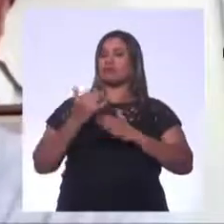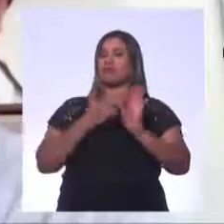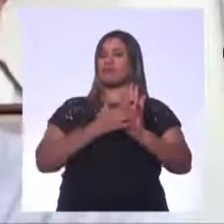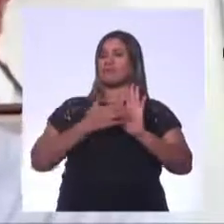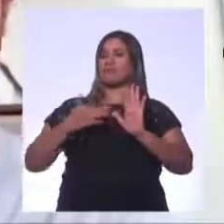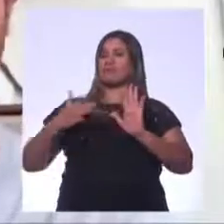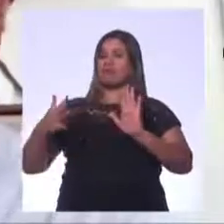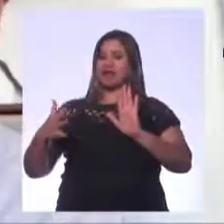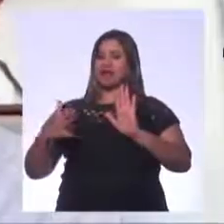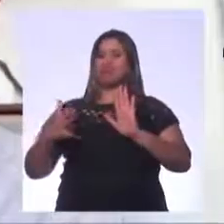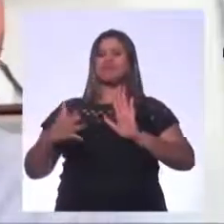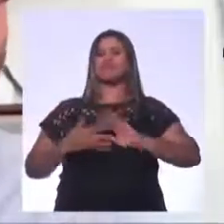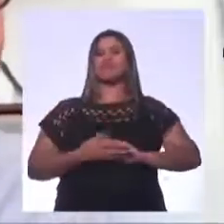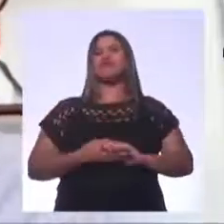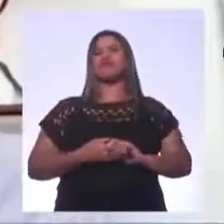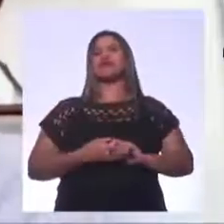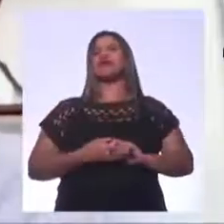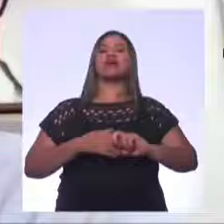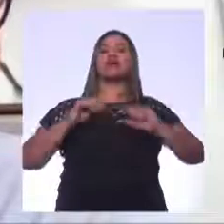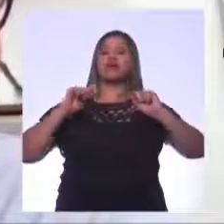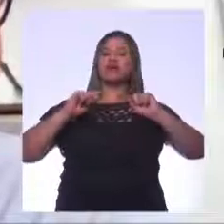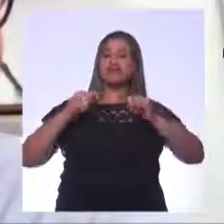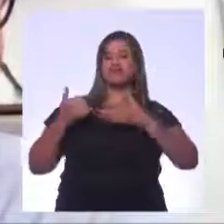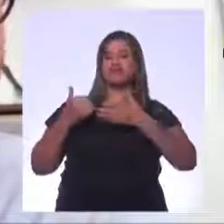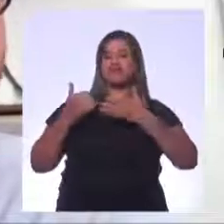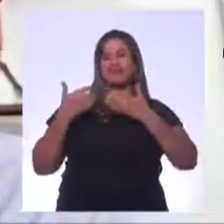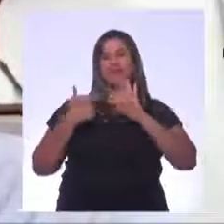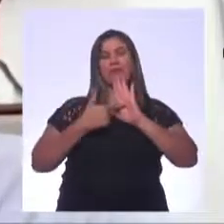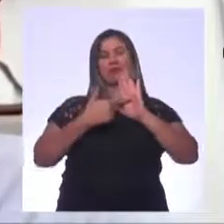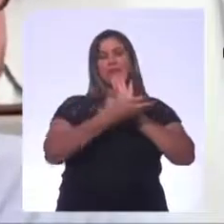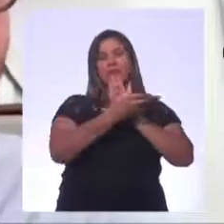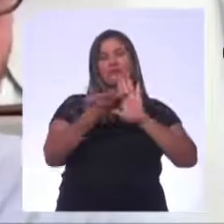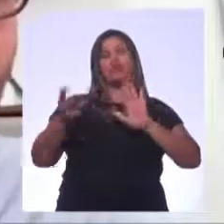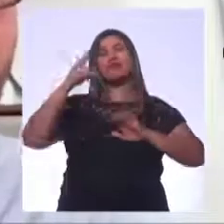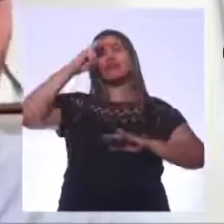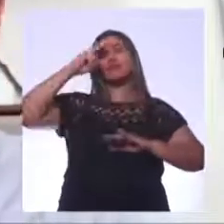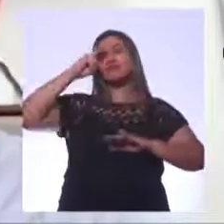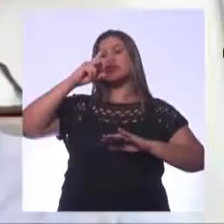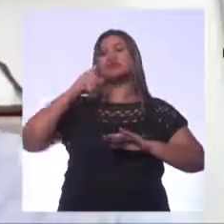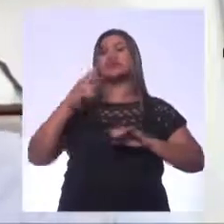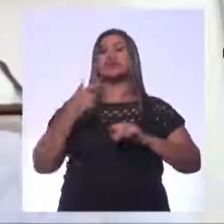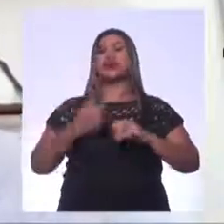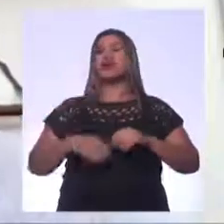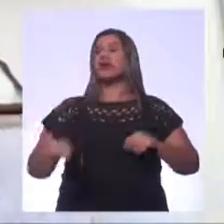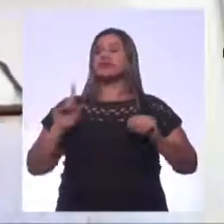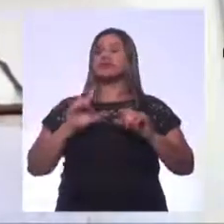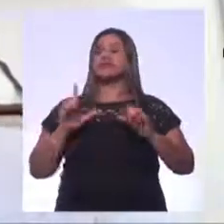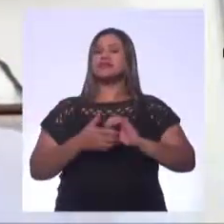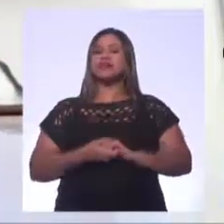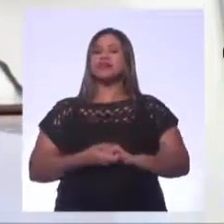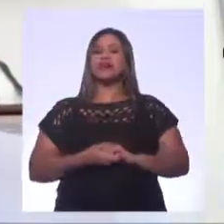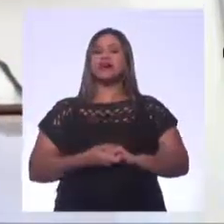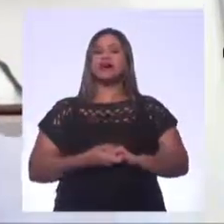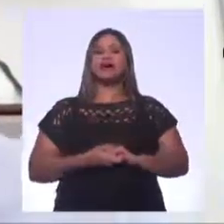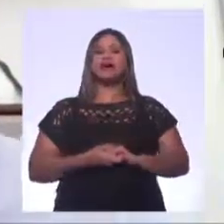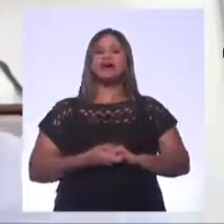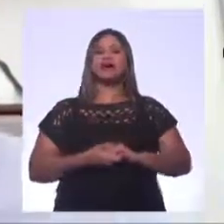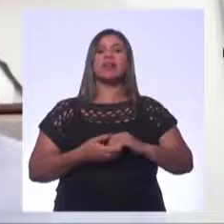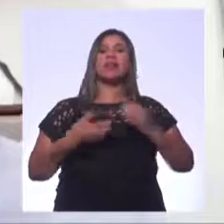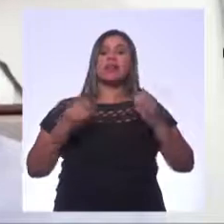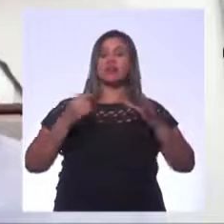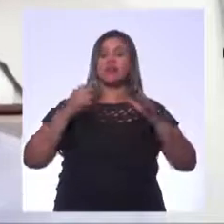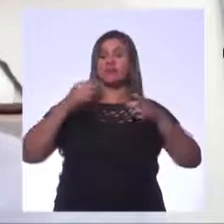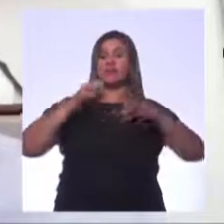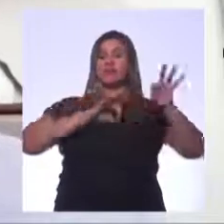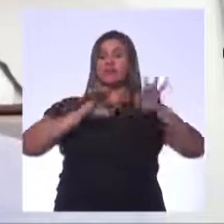momentos e aproveitar isso que nós estamos trazendo para vocês, né? E lembrando mais uma vez, o nosso programa ele é semanal, ou seja, toda semana